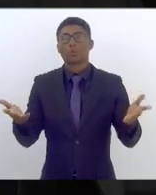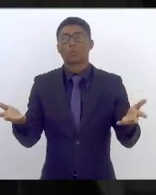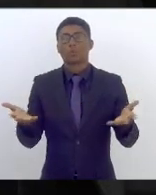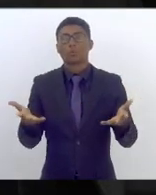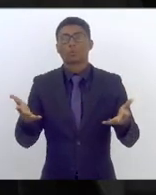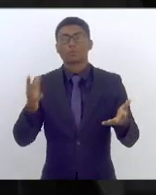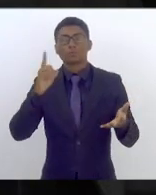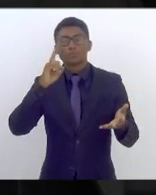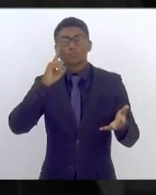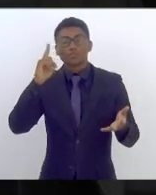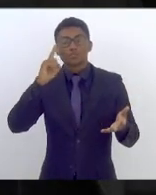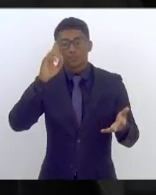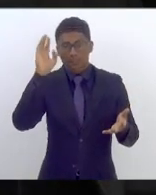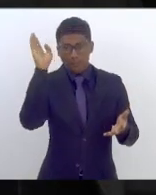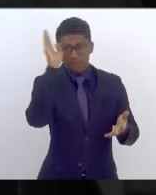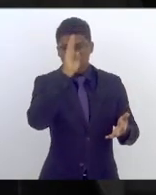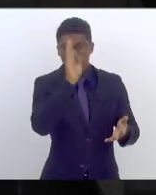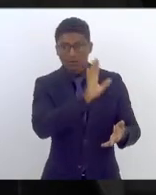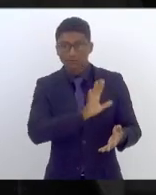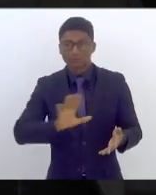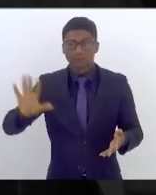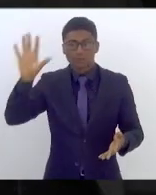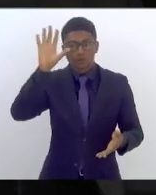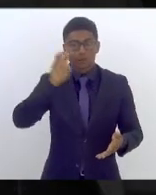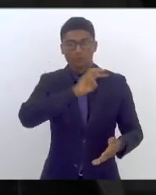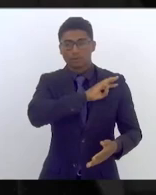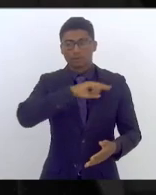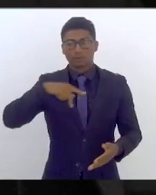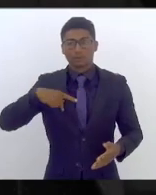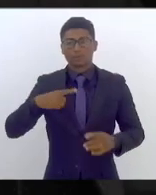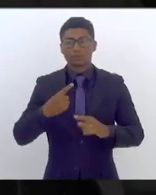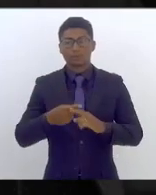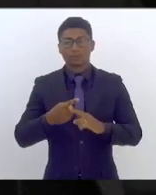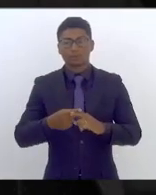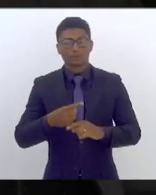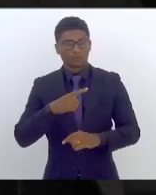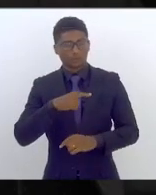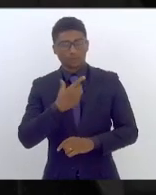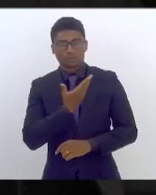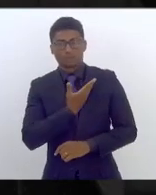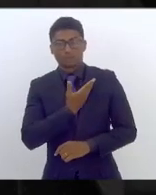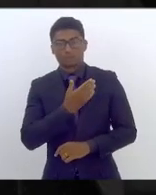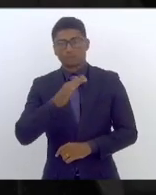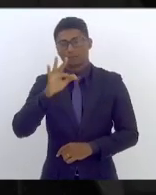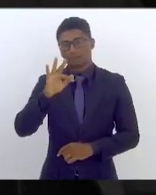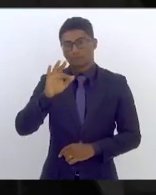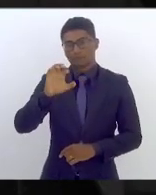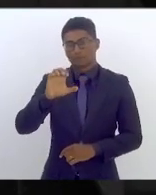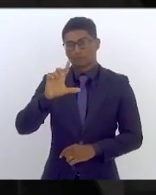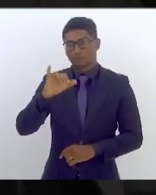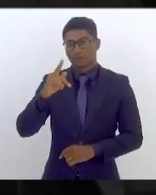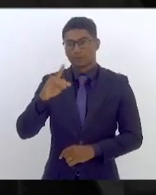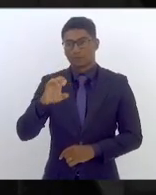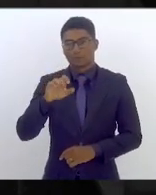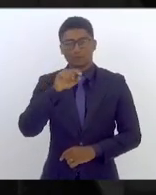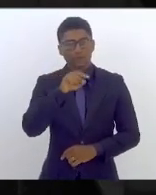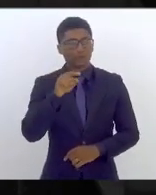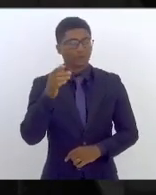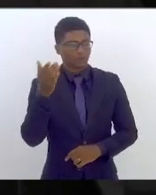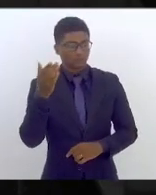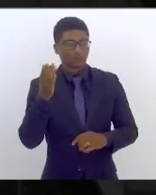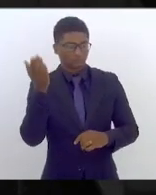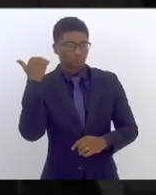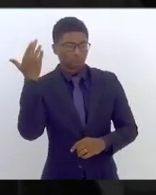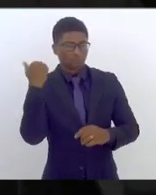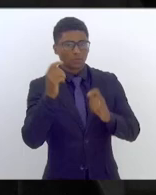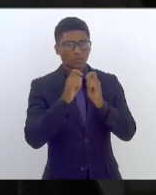do Ministério Público porque tenho aqui um amigo Felipe Gonçalves que presidiu a Associação dos mastrados Estado do Rio de